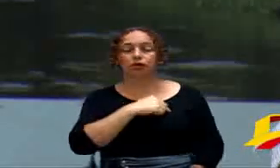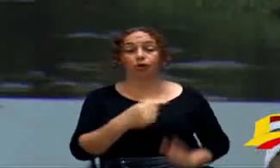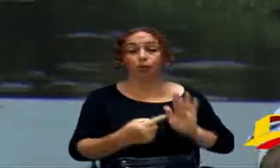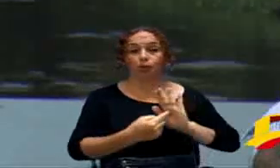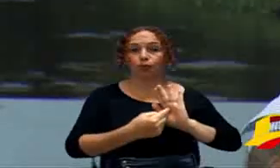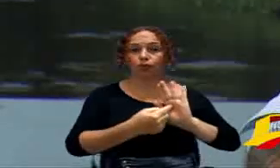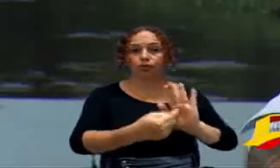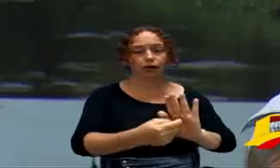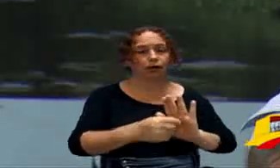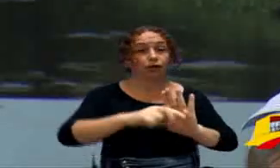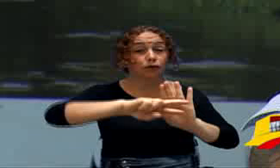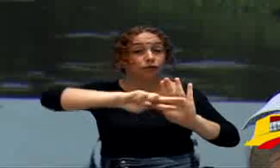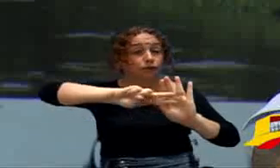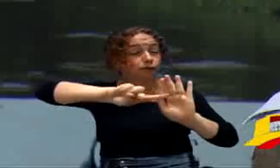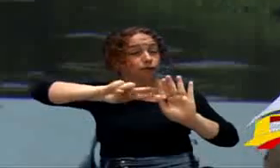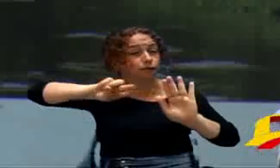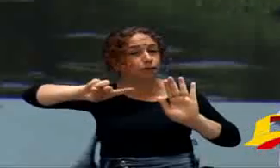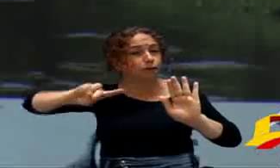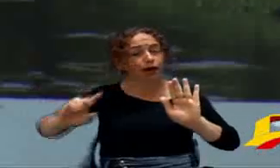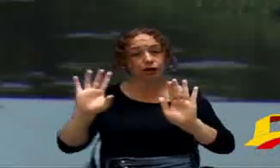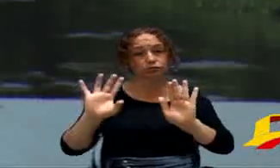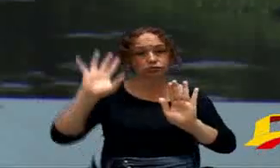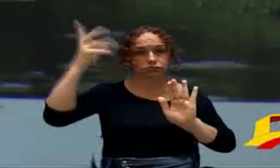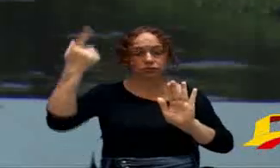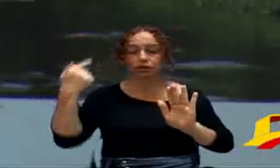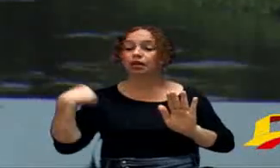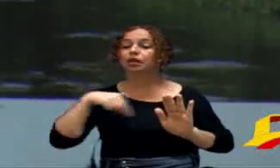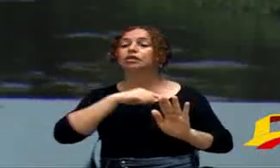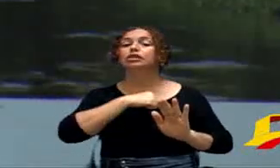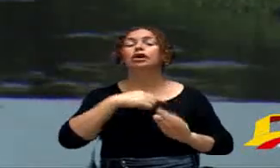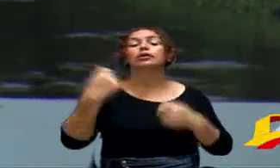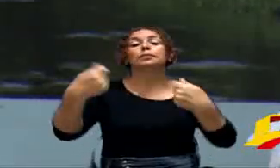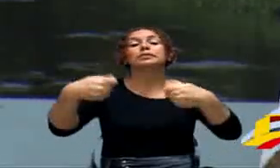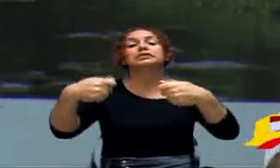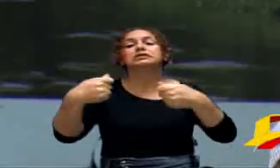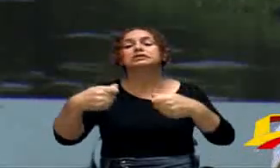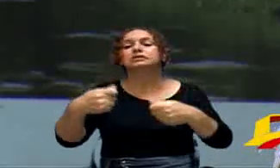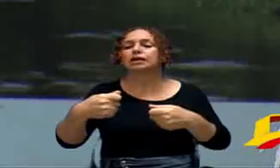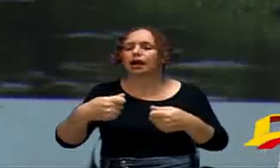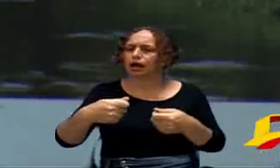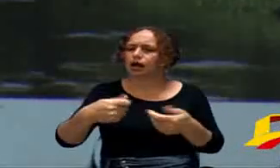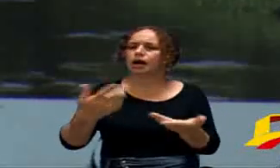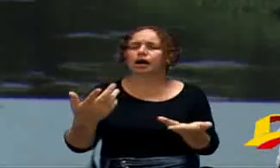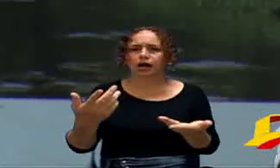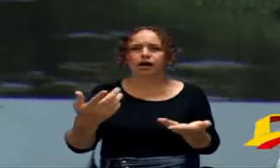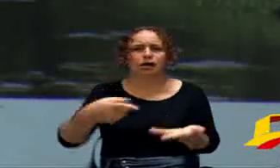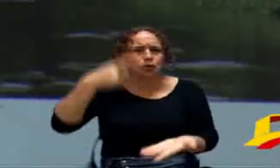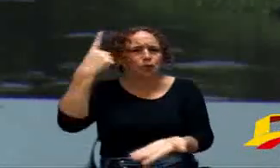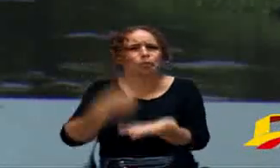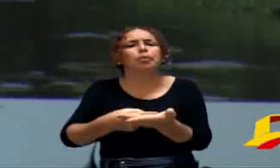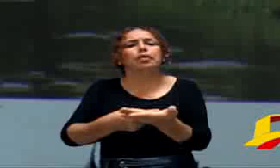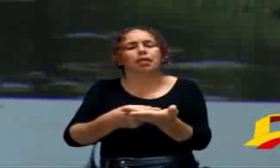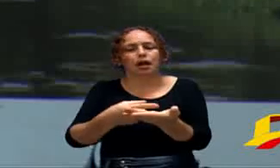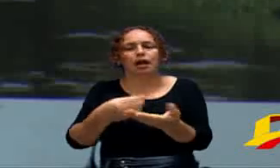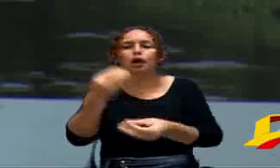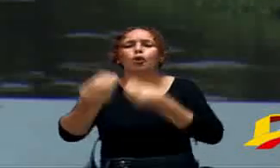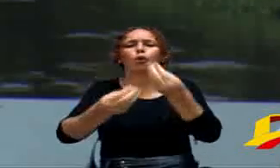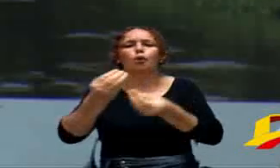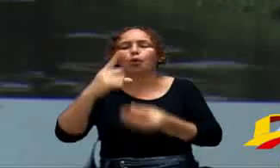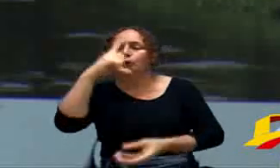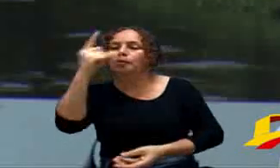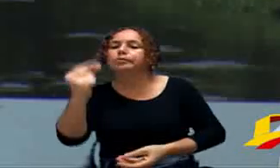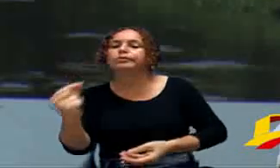levaram a decidir, na época, pela ida do Sandro ao Rio Zoo. Tá?